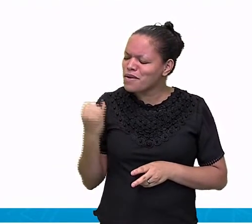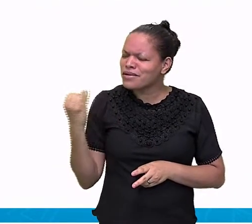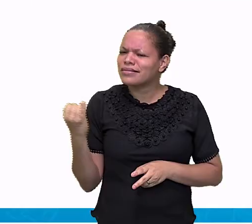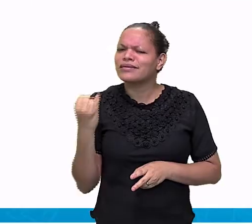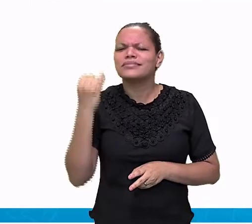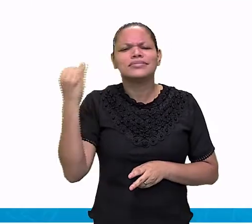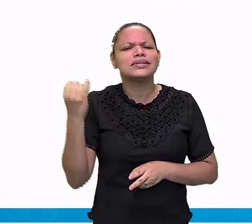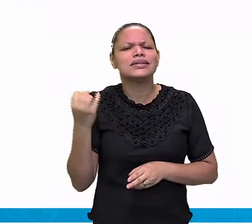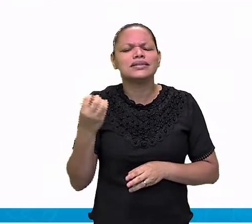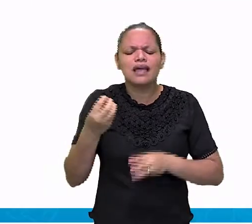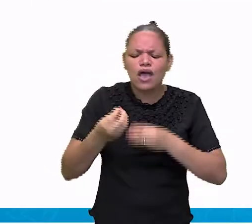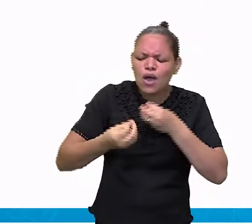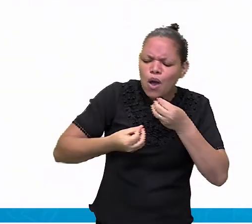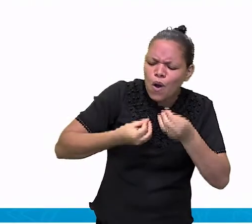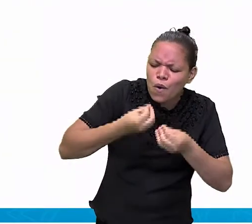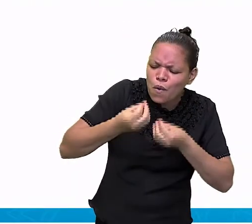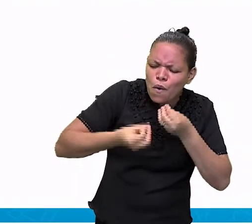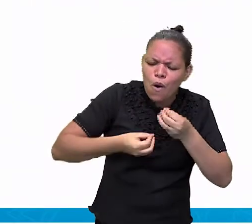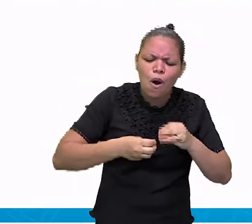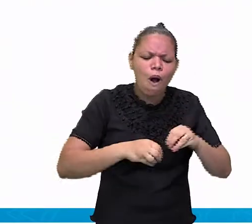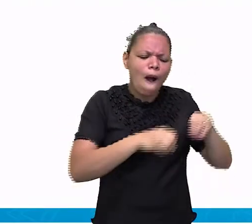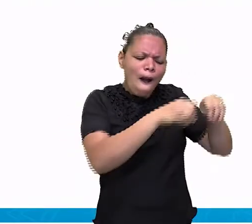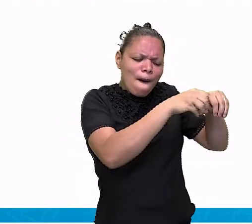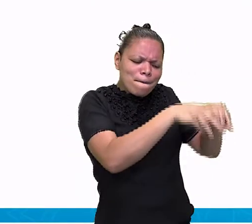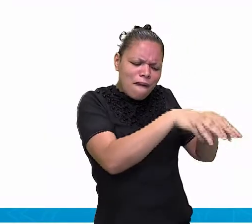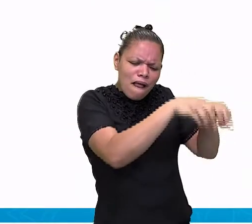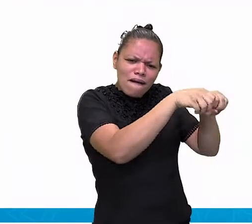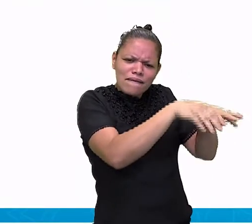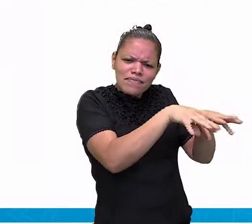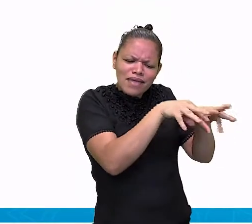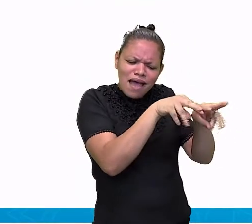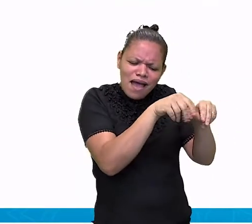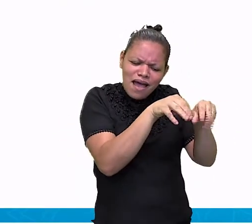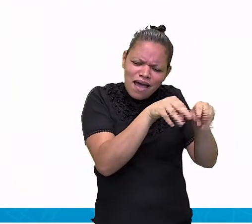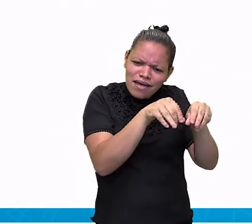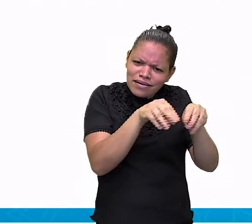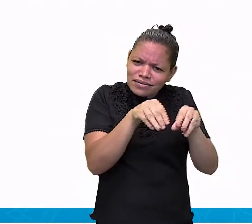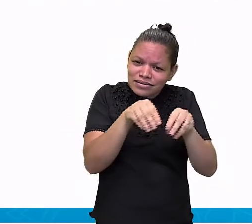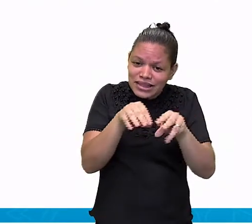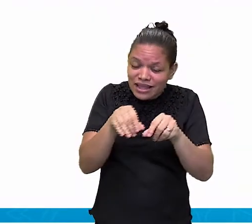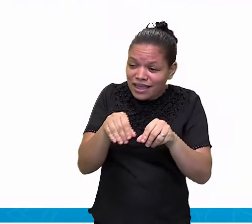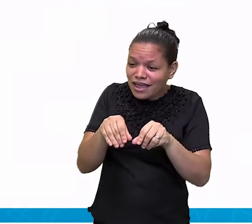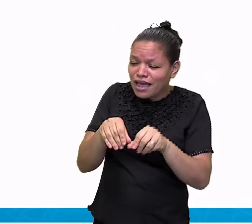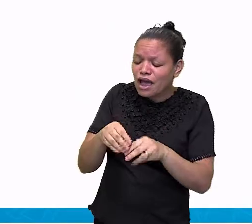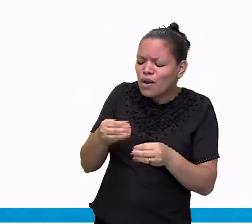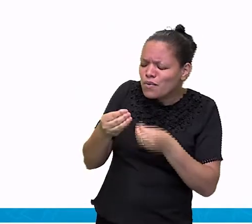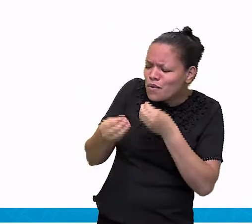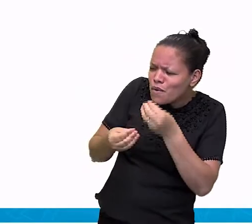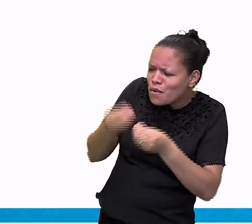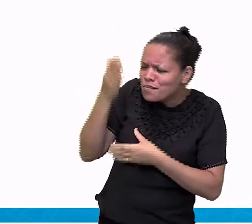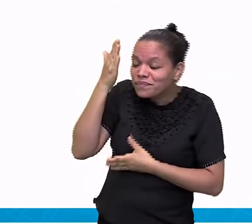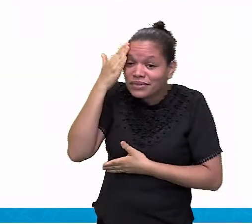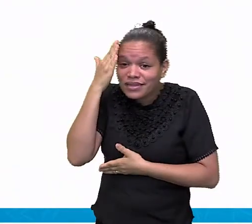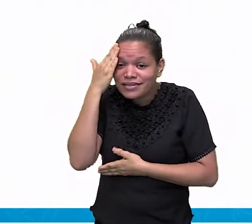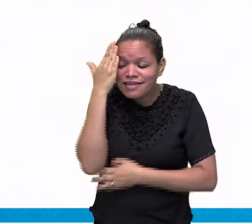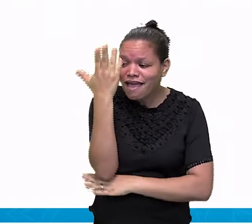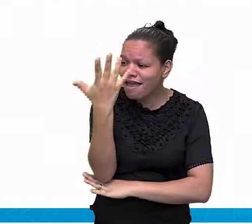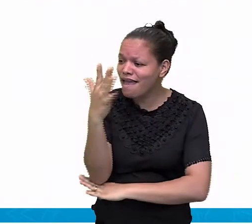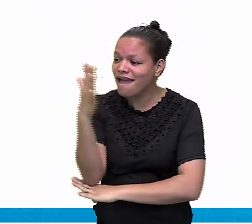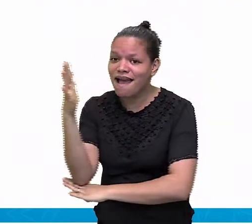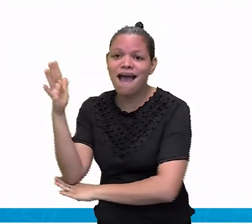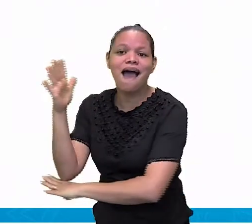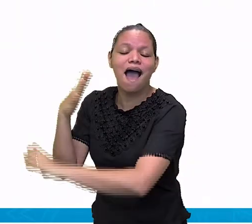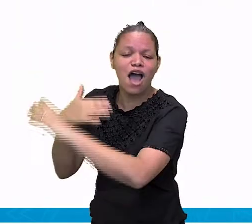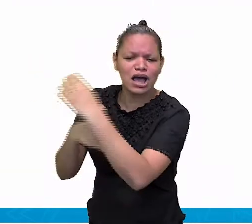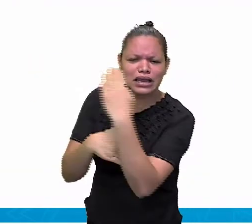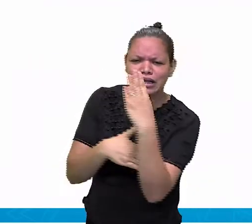plantar, entender como acontece dentro da natureza diferentes fatores. Então, também a cultura